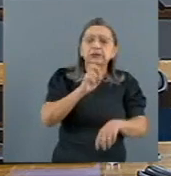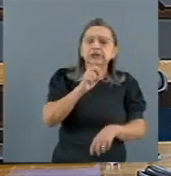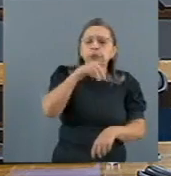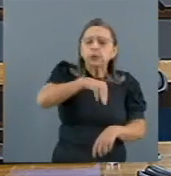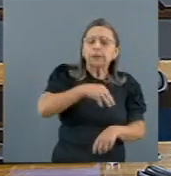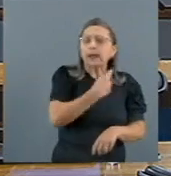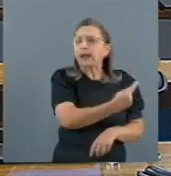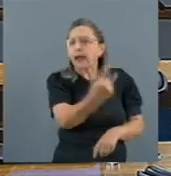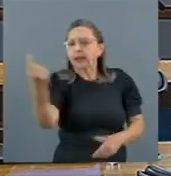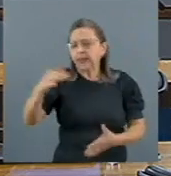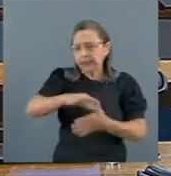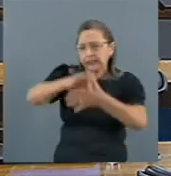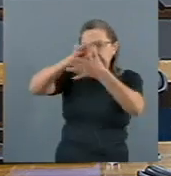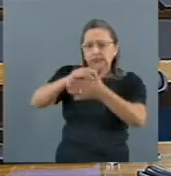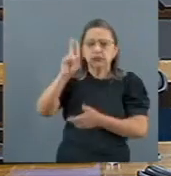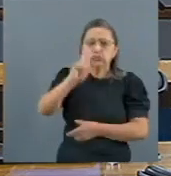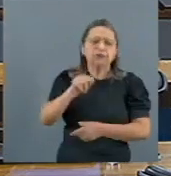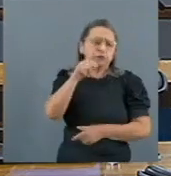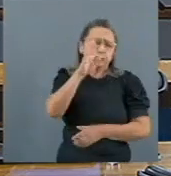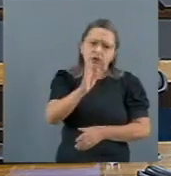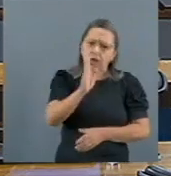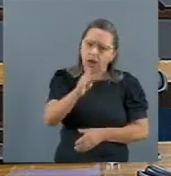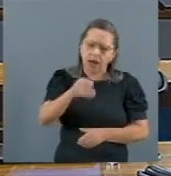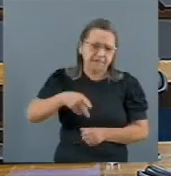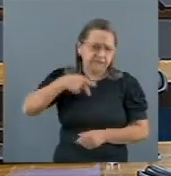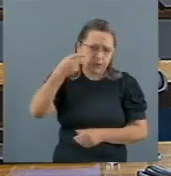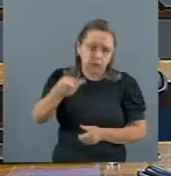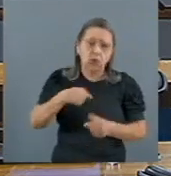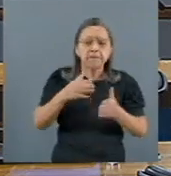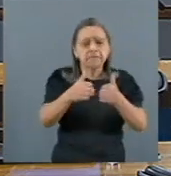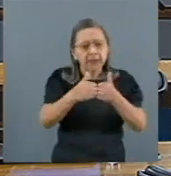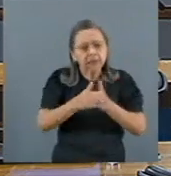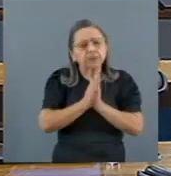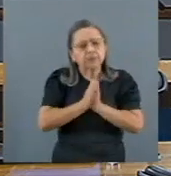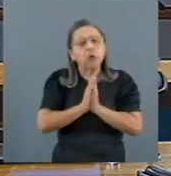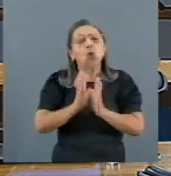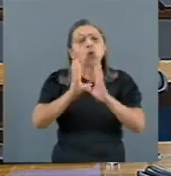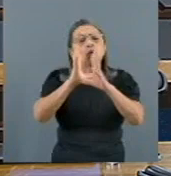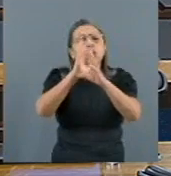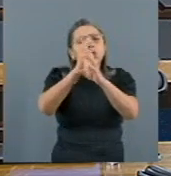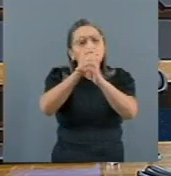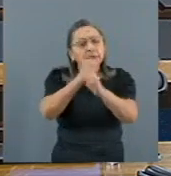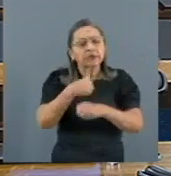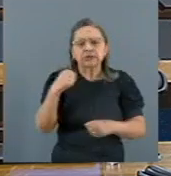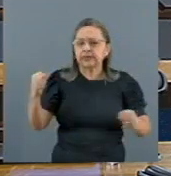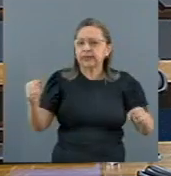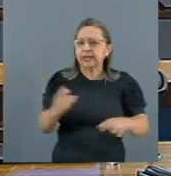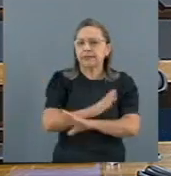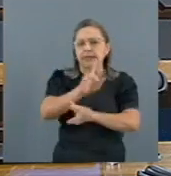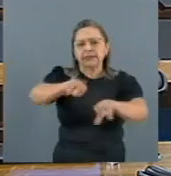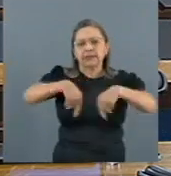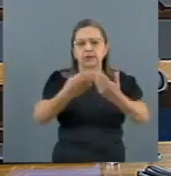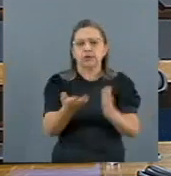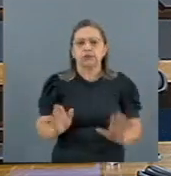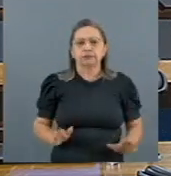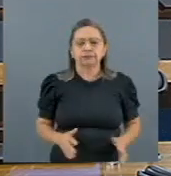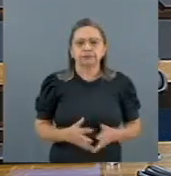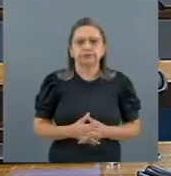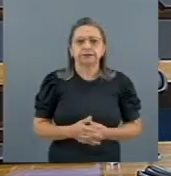poder utilizar. Vossa Excelência utilizou e eu peço a Vossa Excelência que conclua a sua fala para a gente encerrar essa reunião.